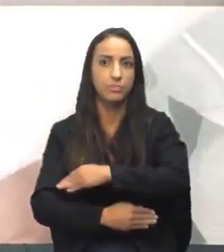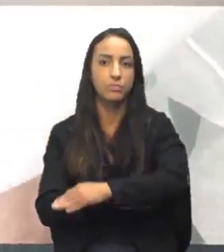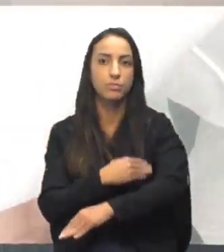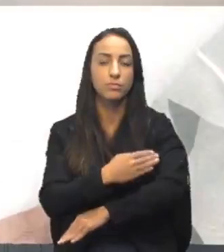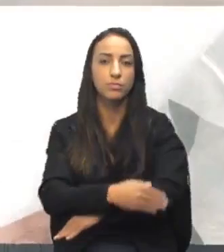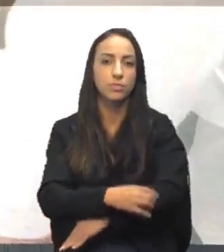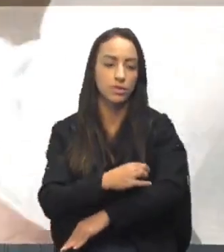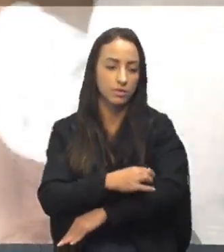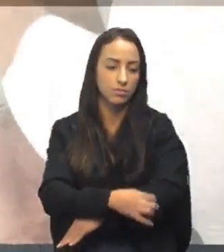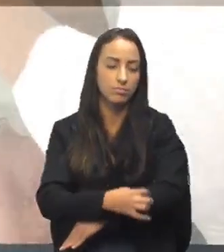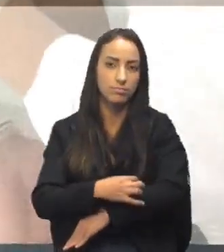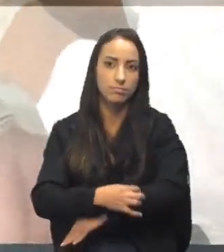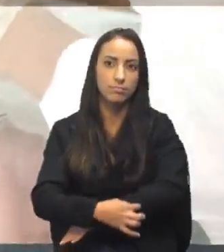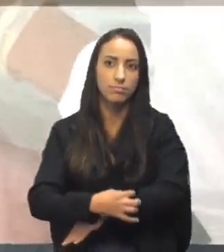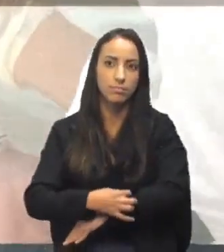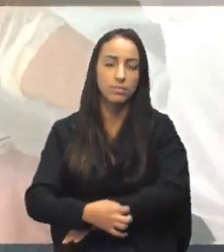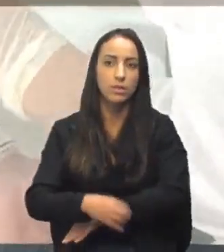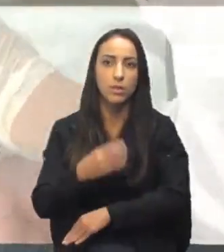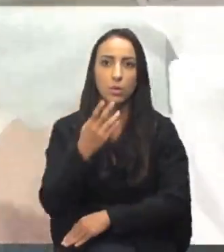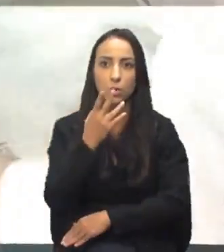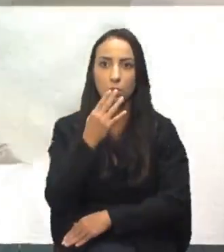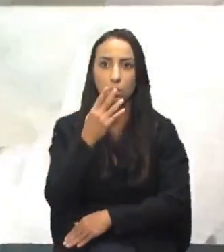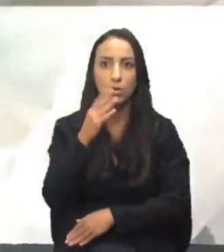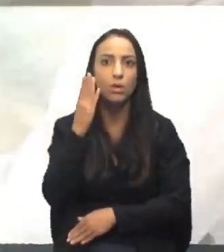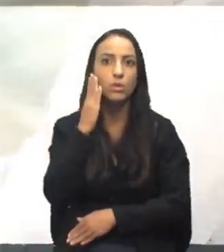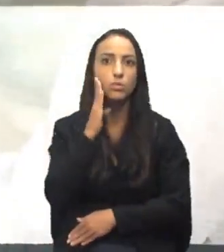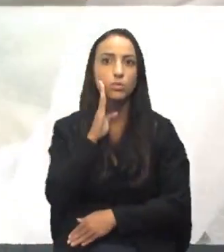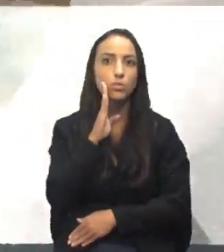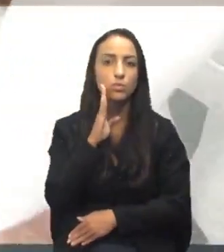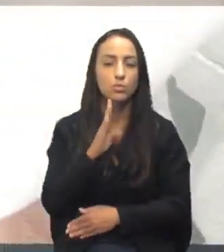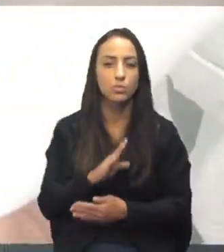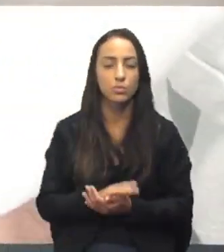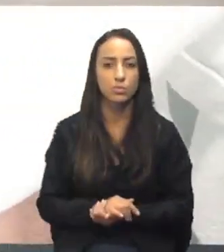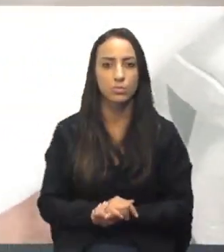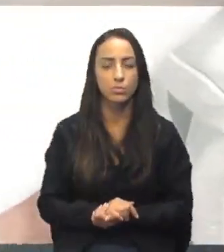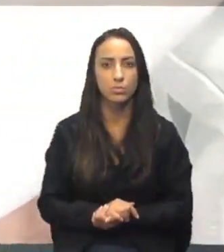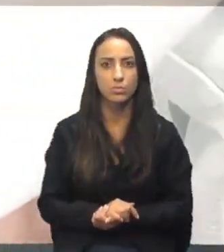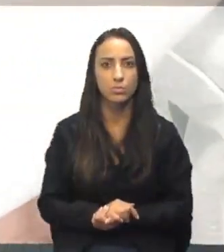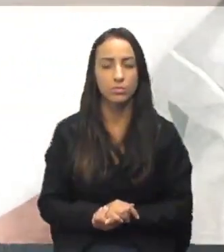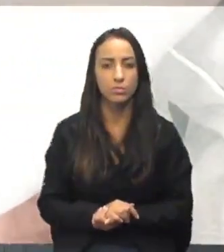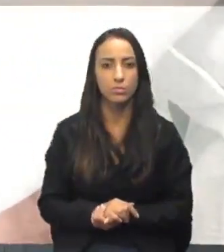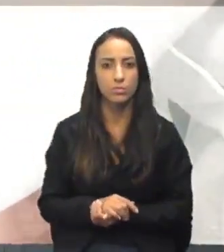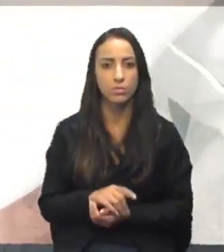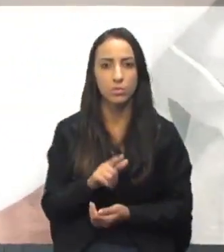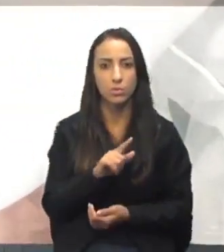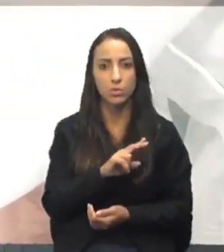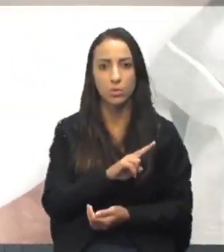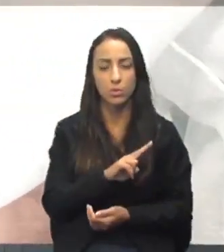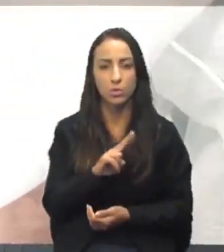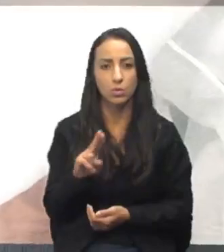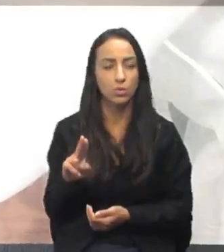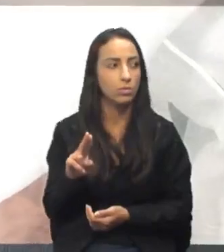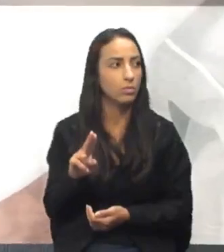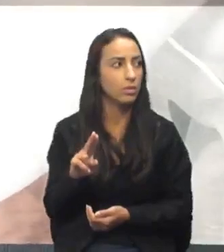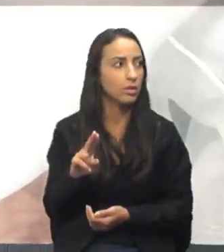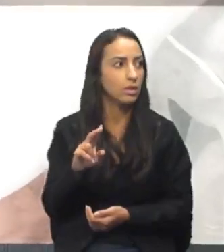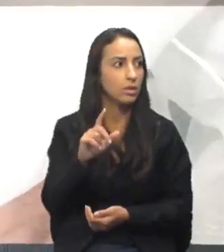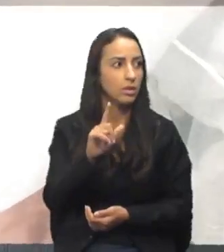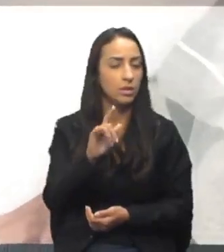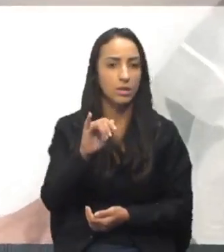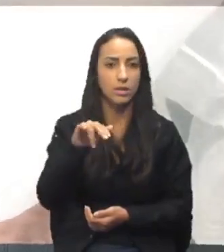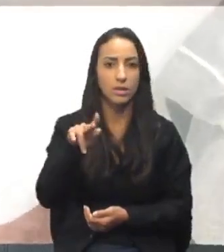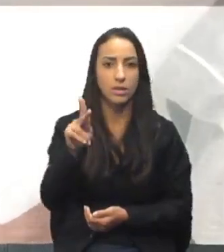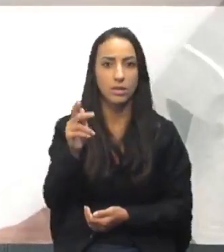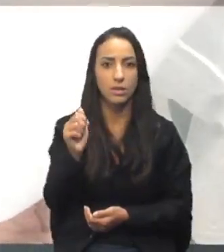aceitável. Portanto, essas linhas, que nós chamamos de linhas de corte, identificadas com uma